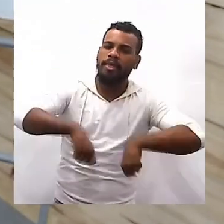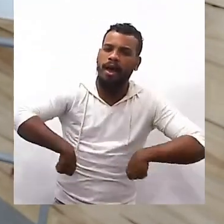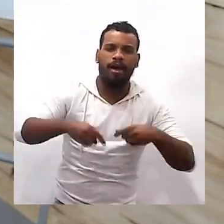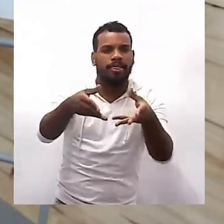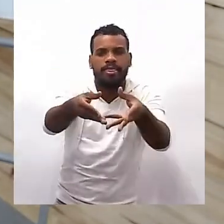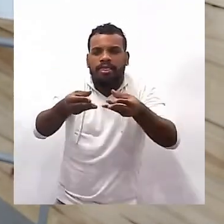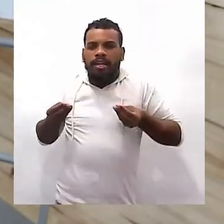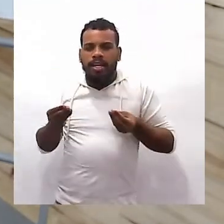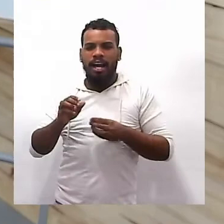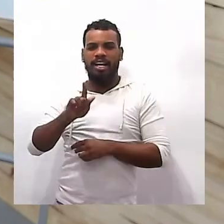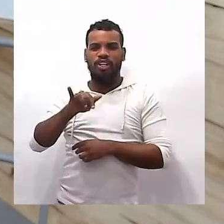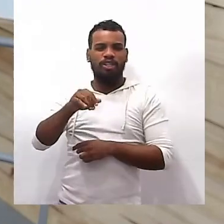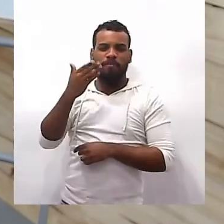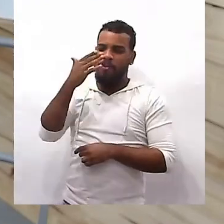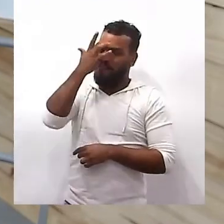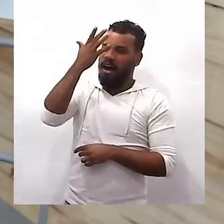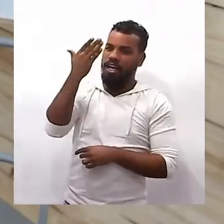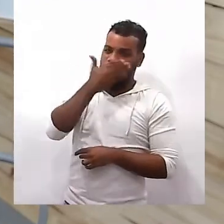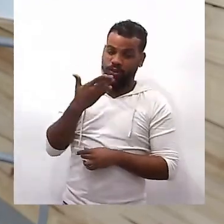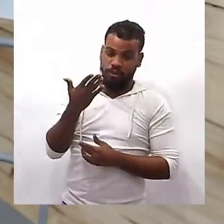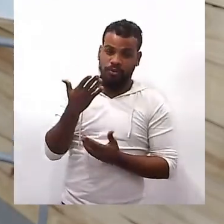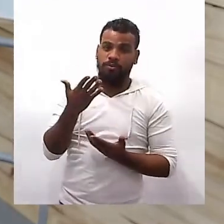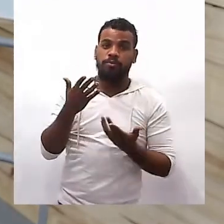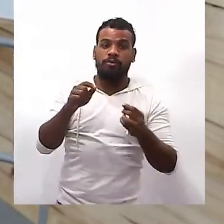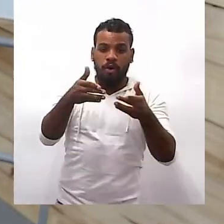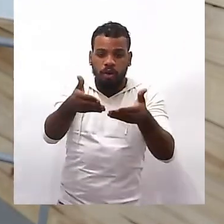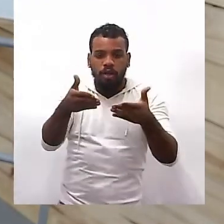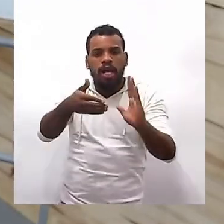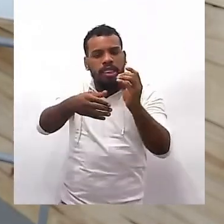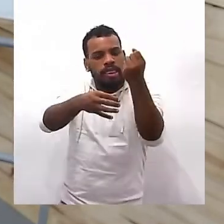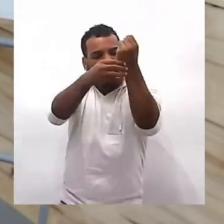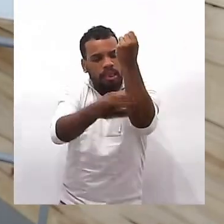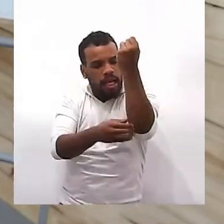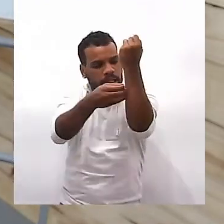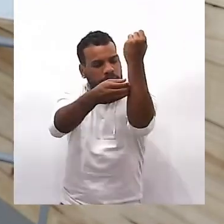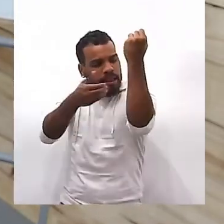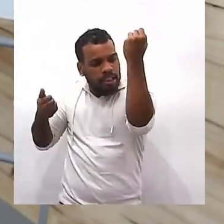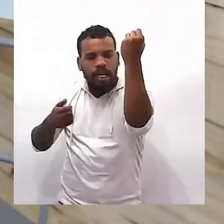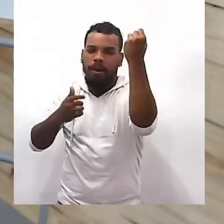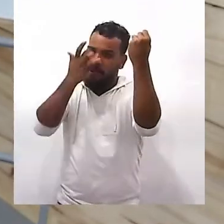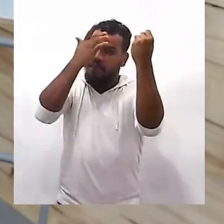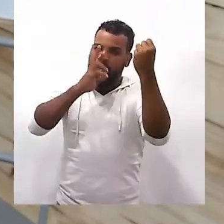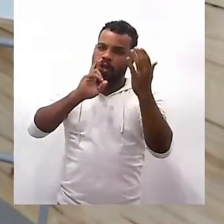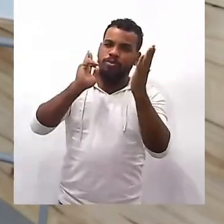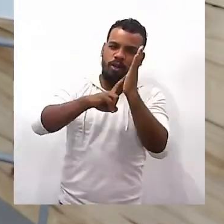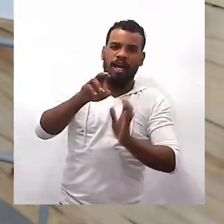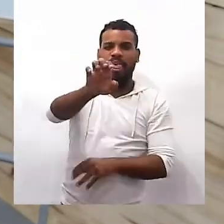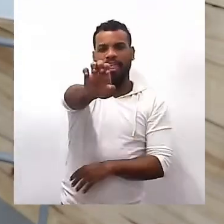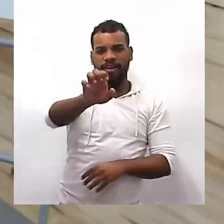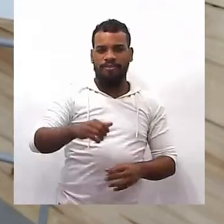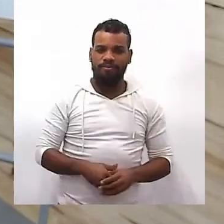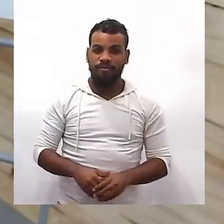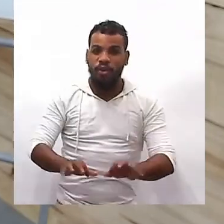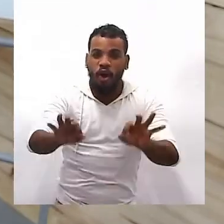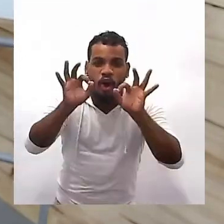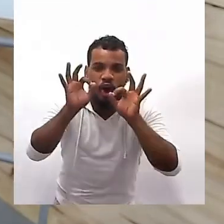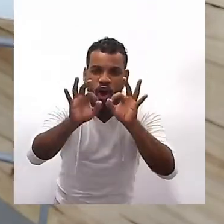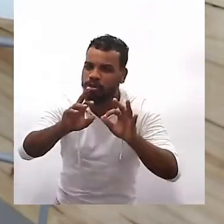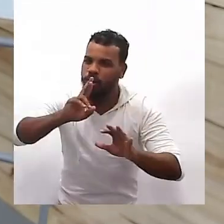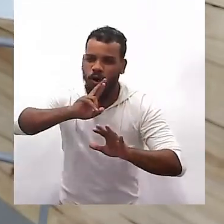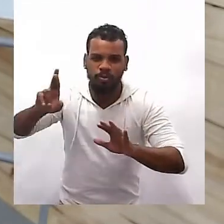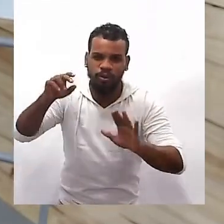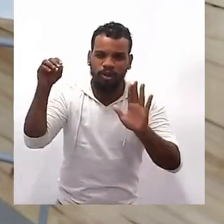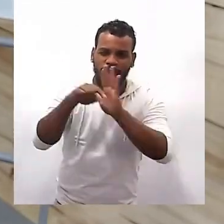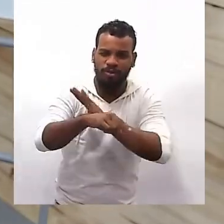mais fácil. Então, como eu consigo tirar a glicose mais fácil da sacarose do que do amido, o gabarito dessa questão é gabarito letra E. Ótima questão